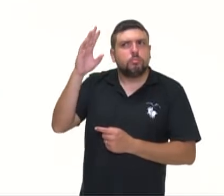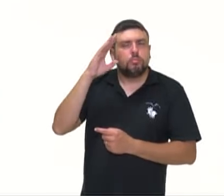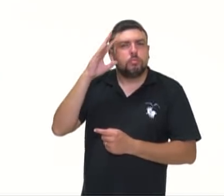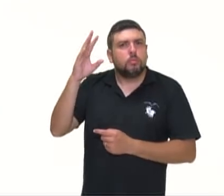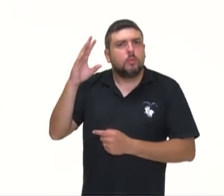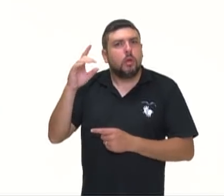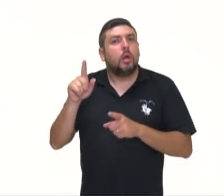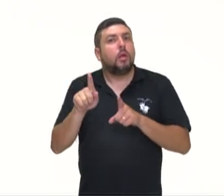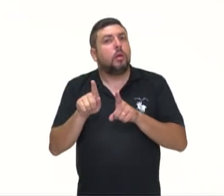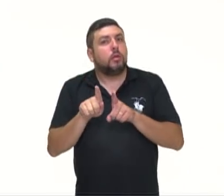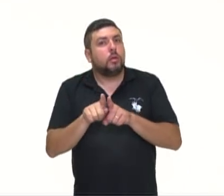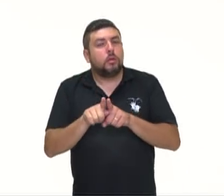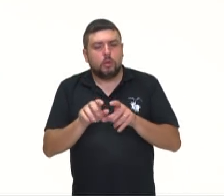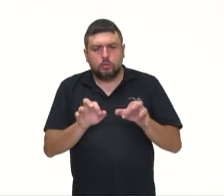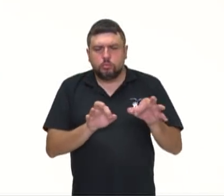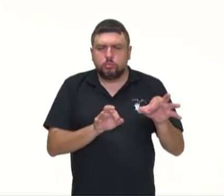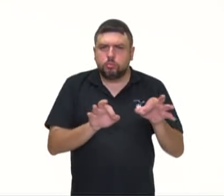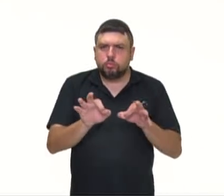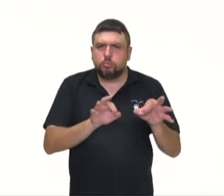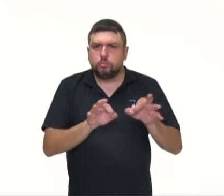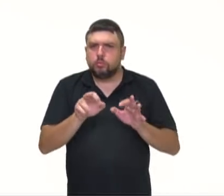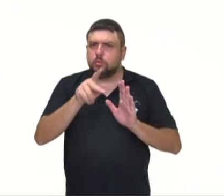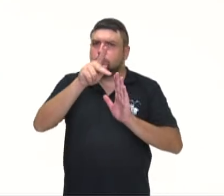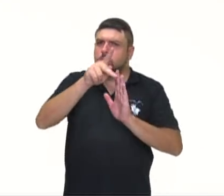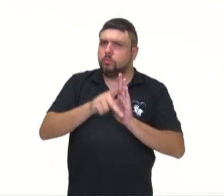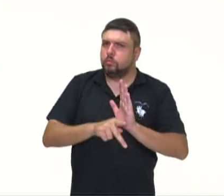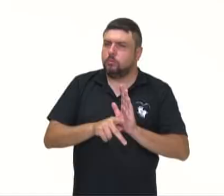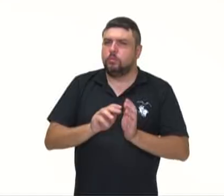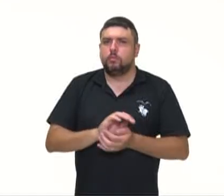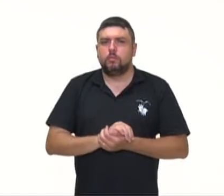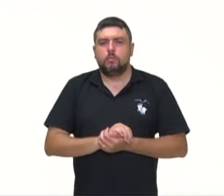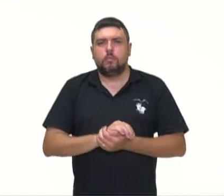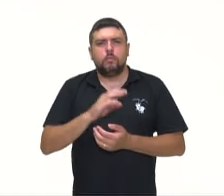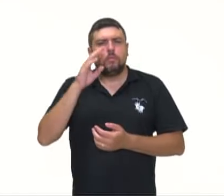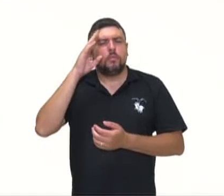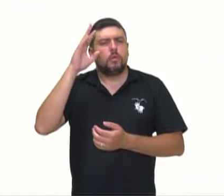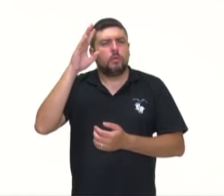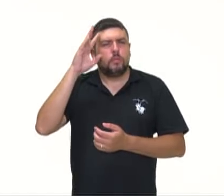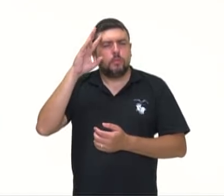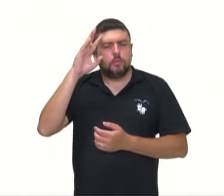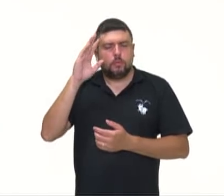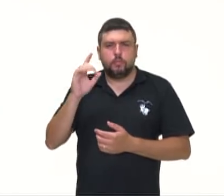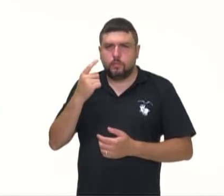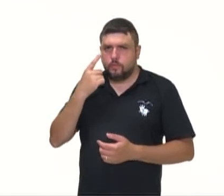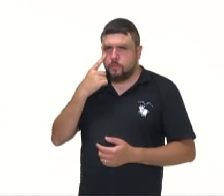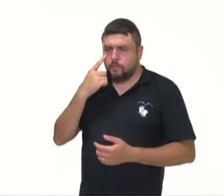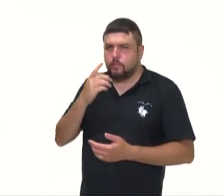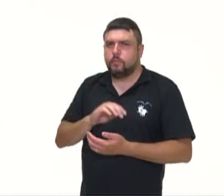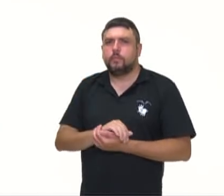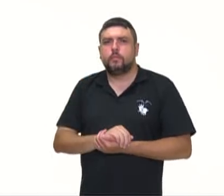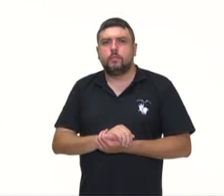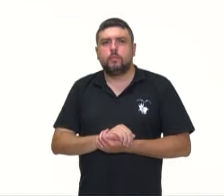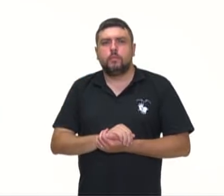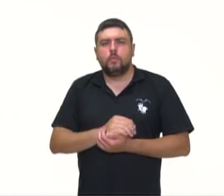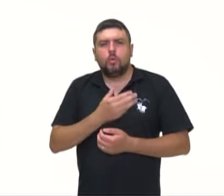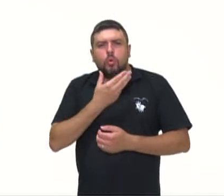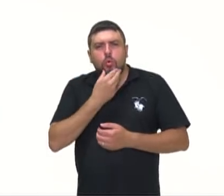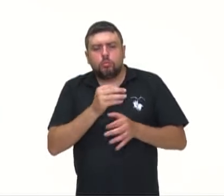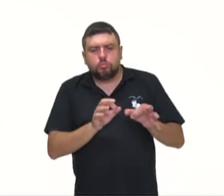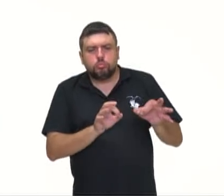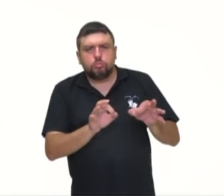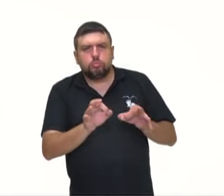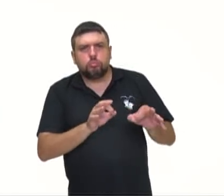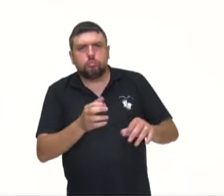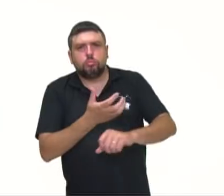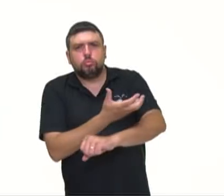para resolver projetos que a gente tenha. Vamos acompanhar a seguinte situação. Um projetista de jardins quer construir